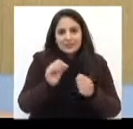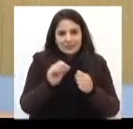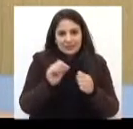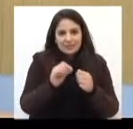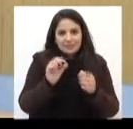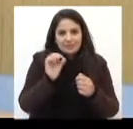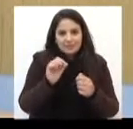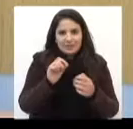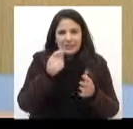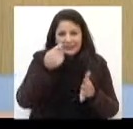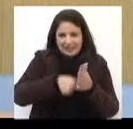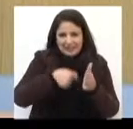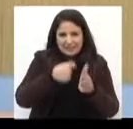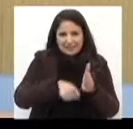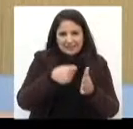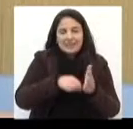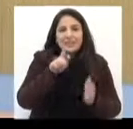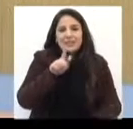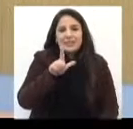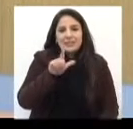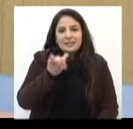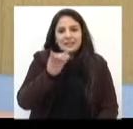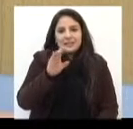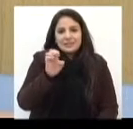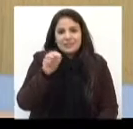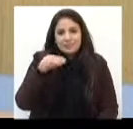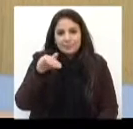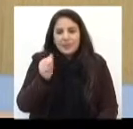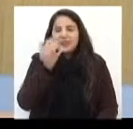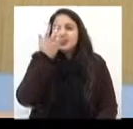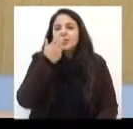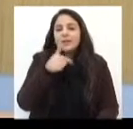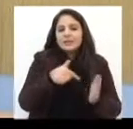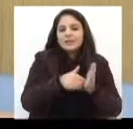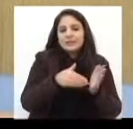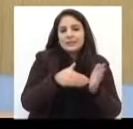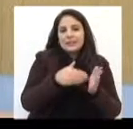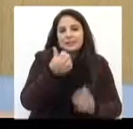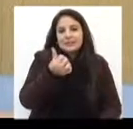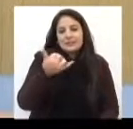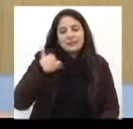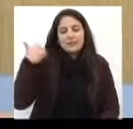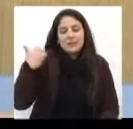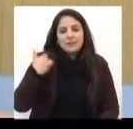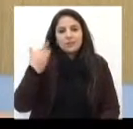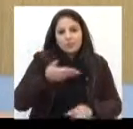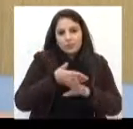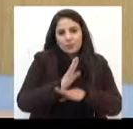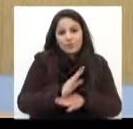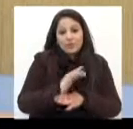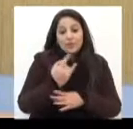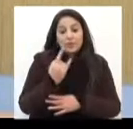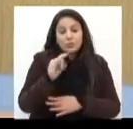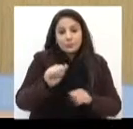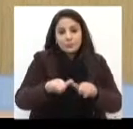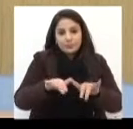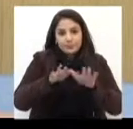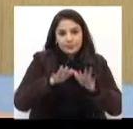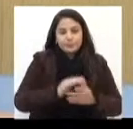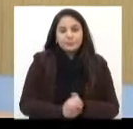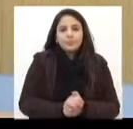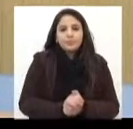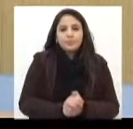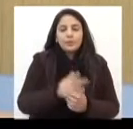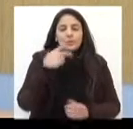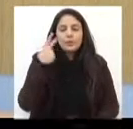a realização de testes de glicemia em crianças de até 6 anos foi aprovado na última sessão plenária. De autoria